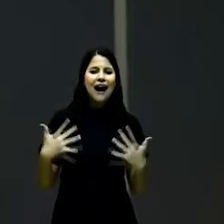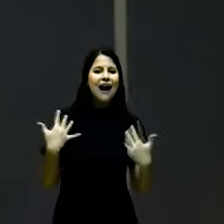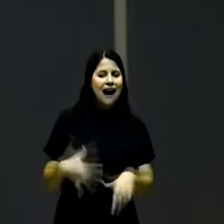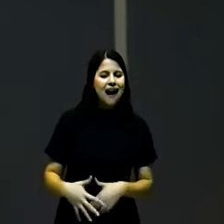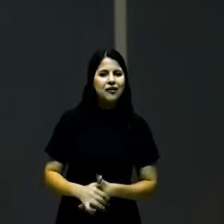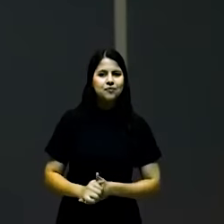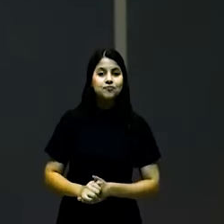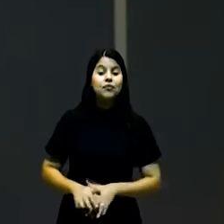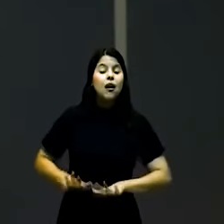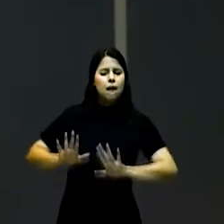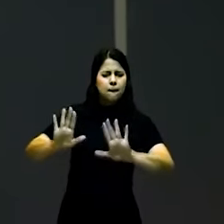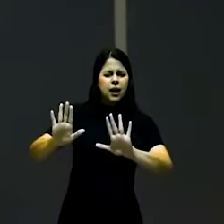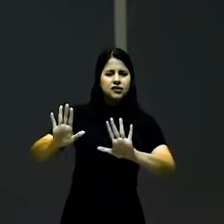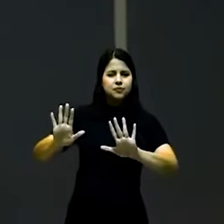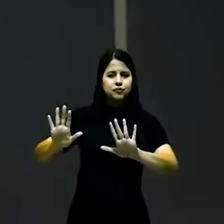Mas Acabe,